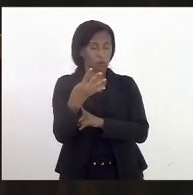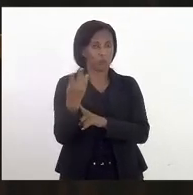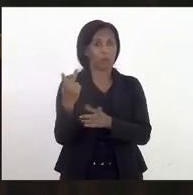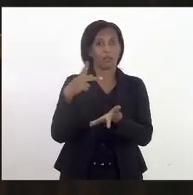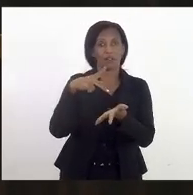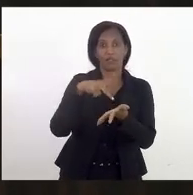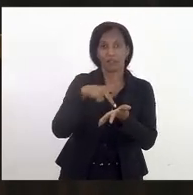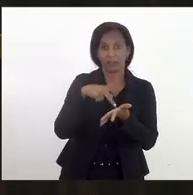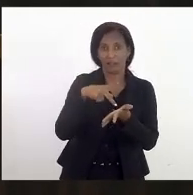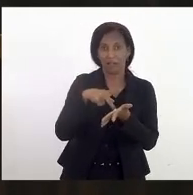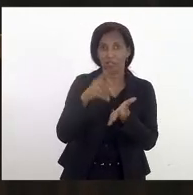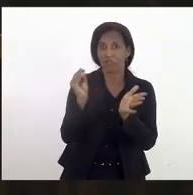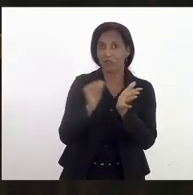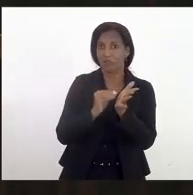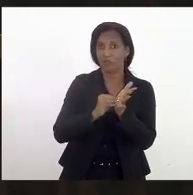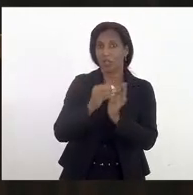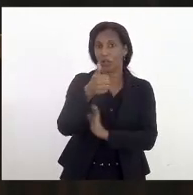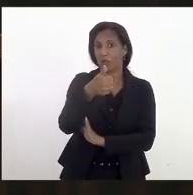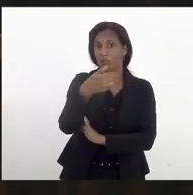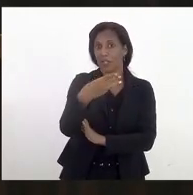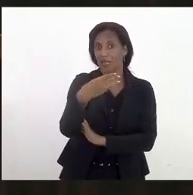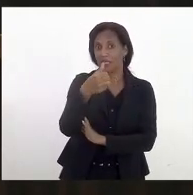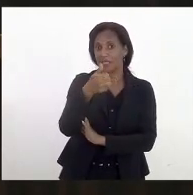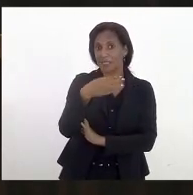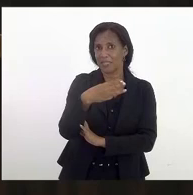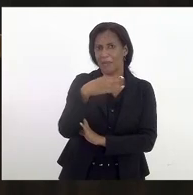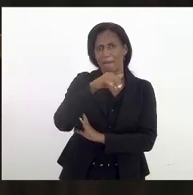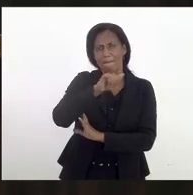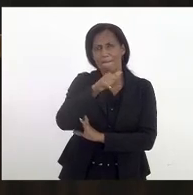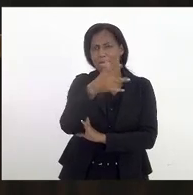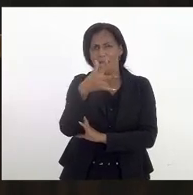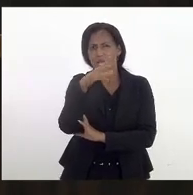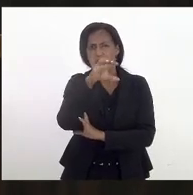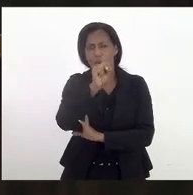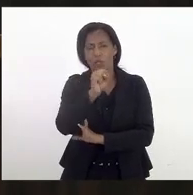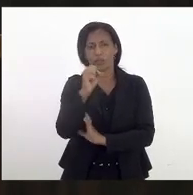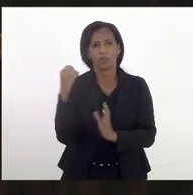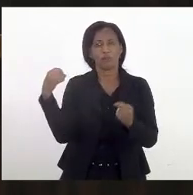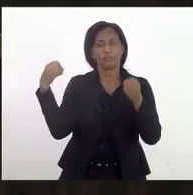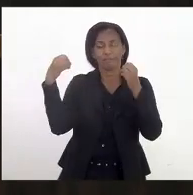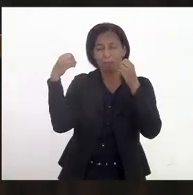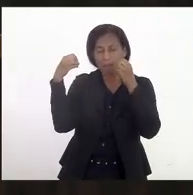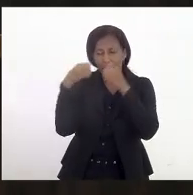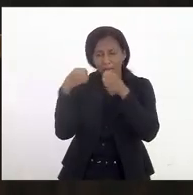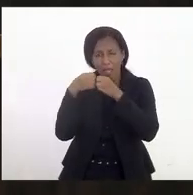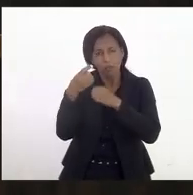faltaram 13 milhões de reais para chegar no CEP